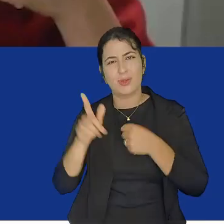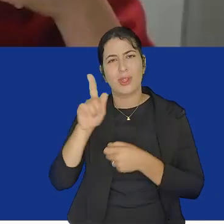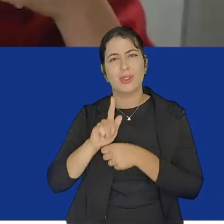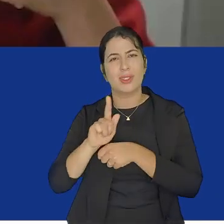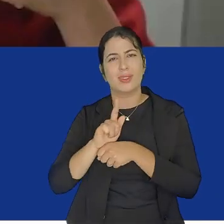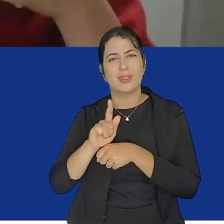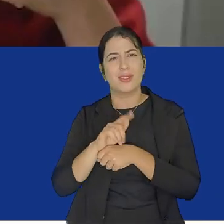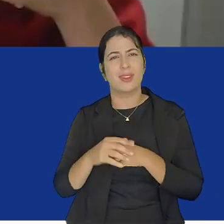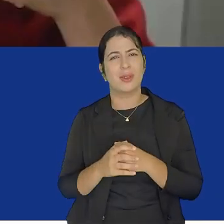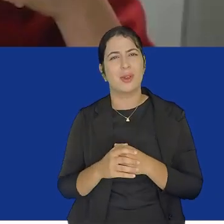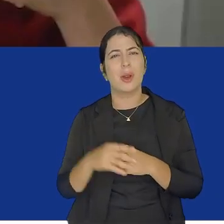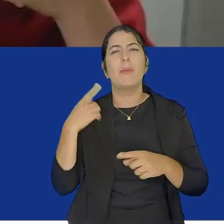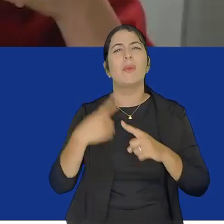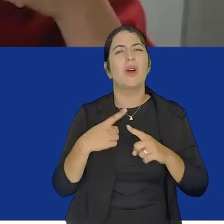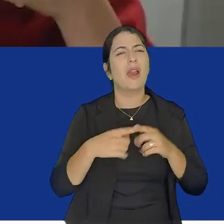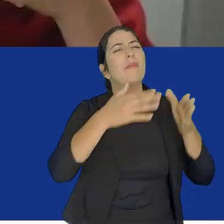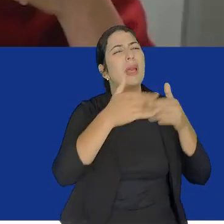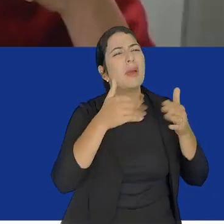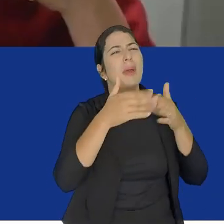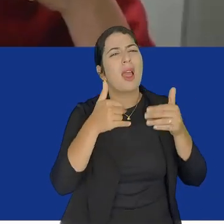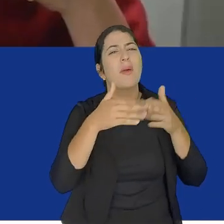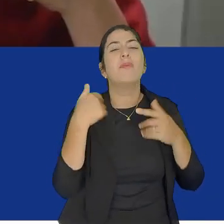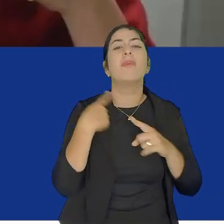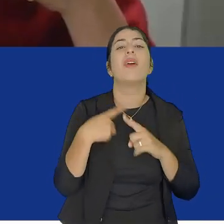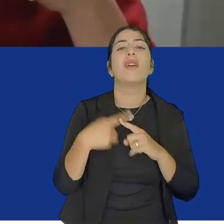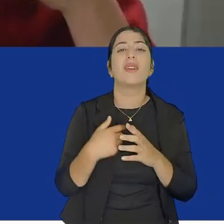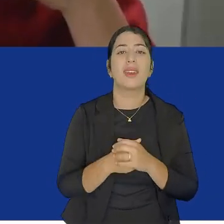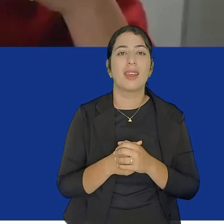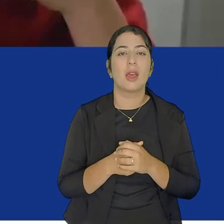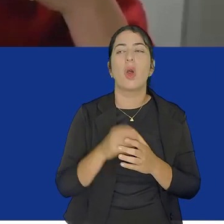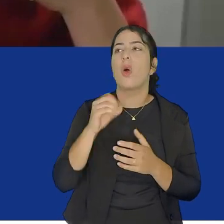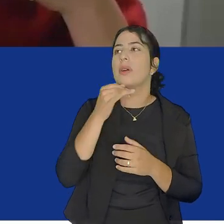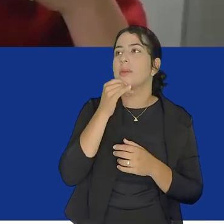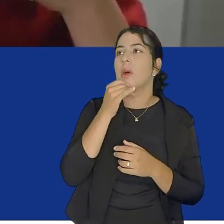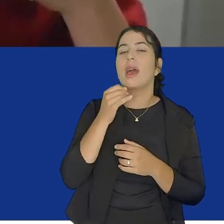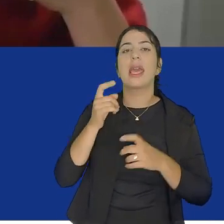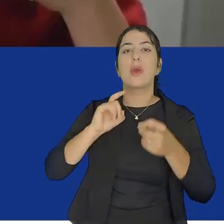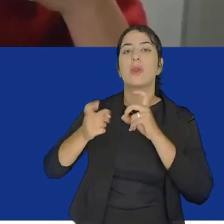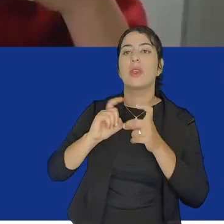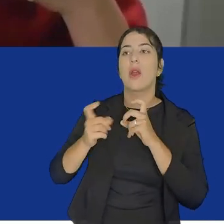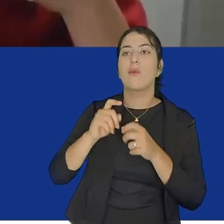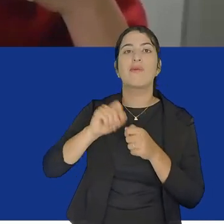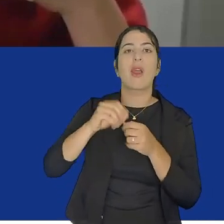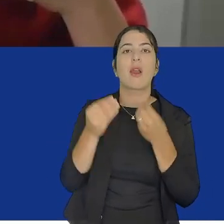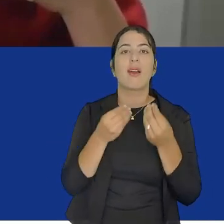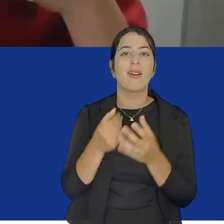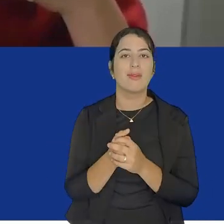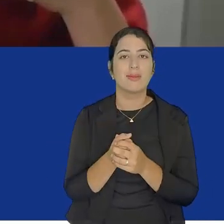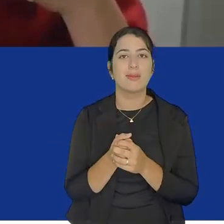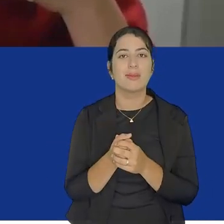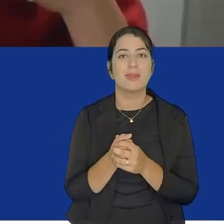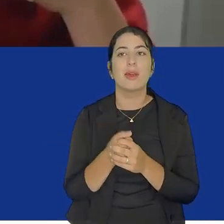começaram a pedir que eu incluísse esse módulo? Como que faz reunião, né? Por quê? Porque muitos gestores